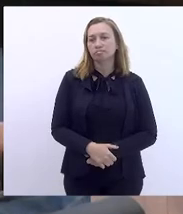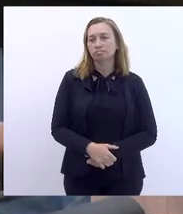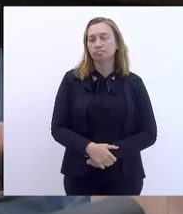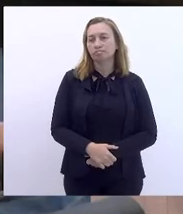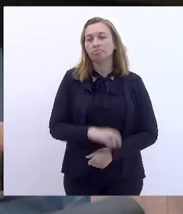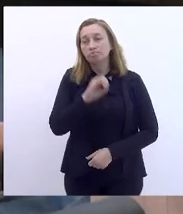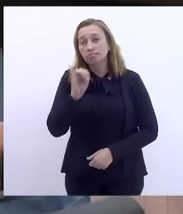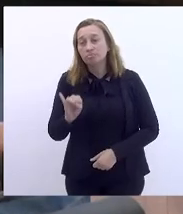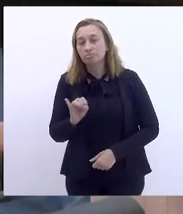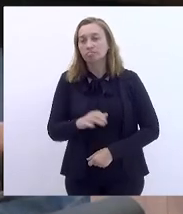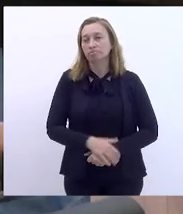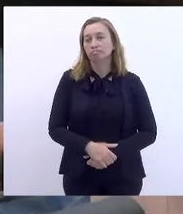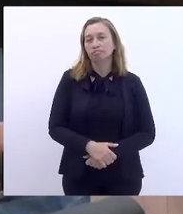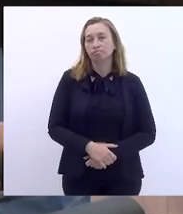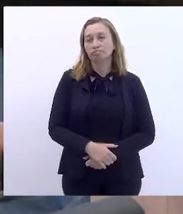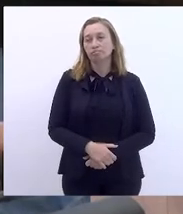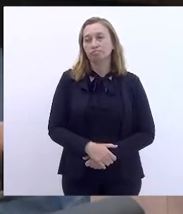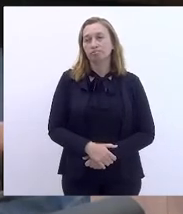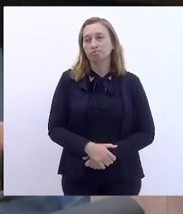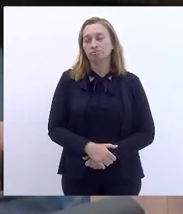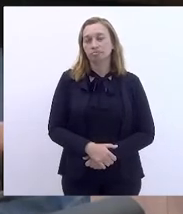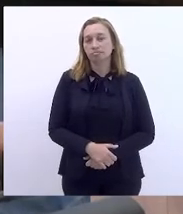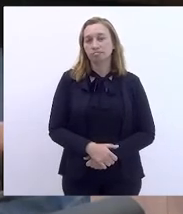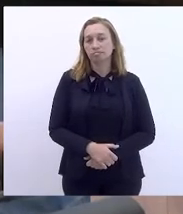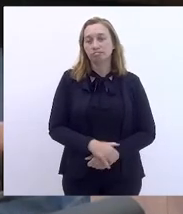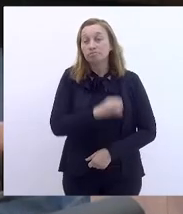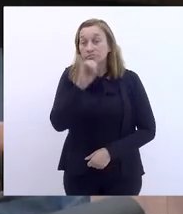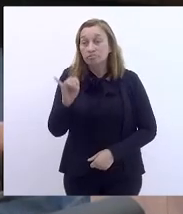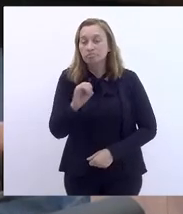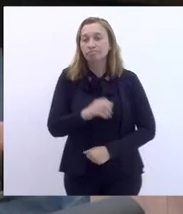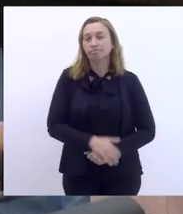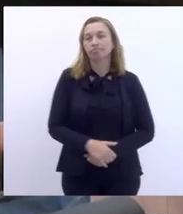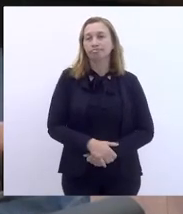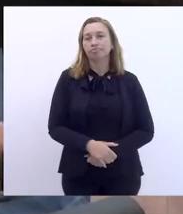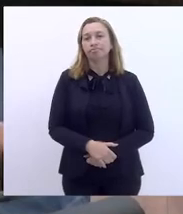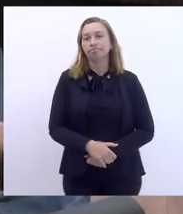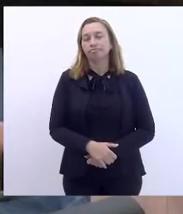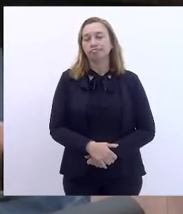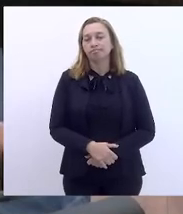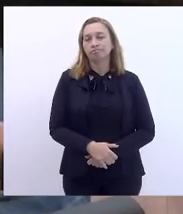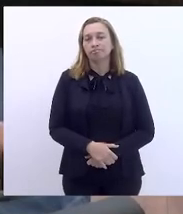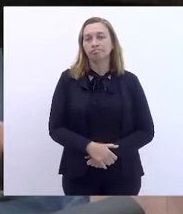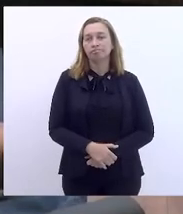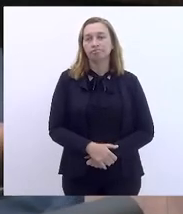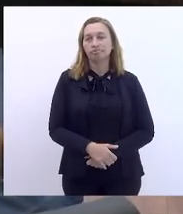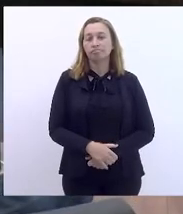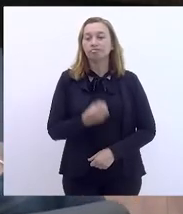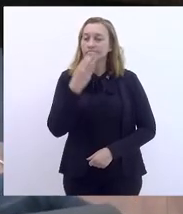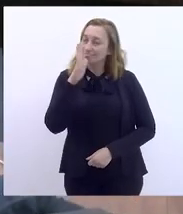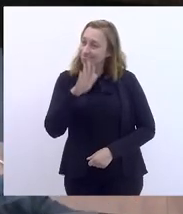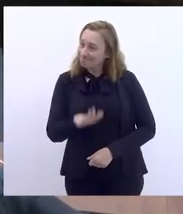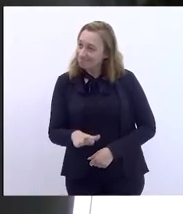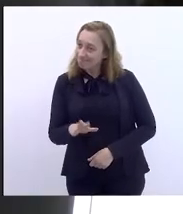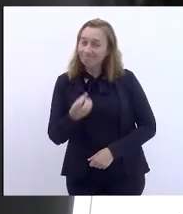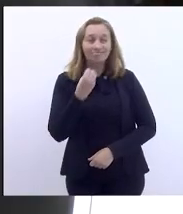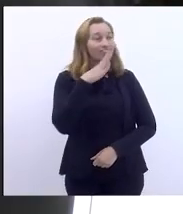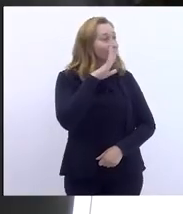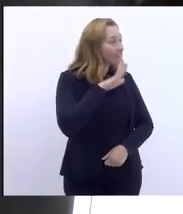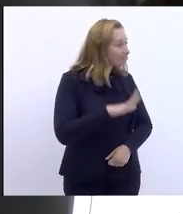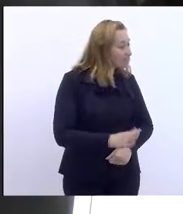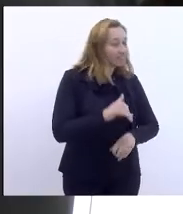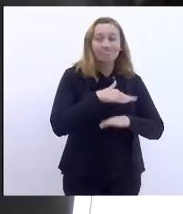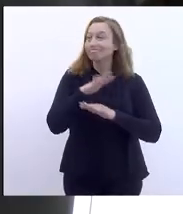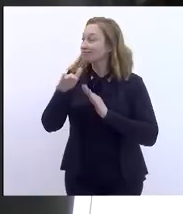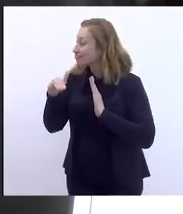quem não sabe se a senhora Oi já é boa tarde boa tarde a